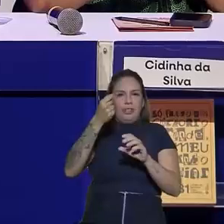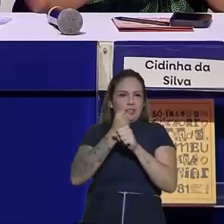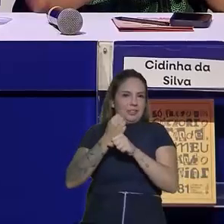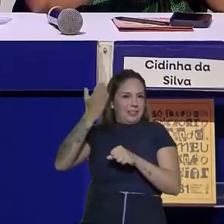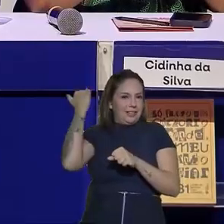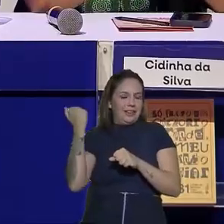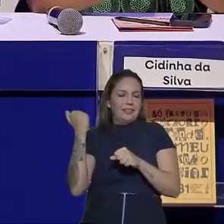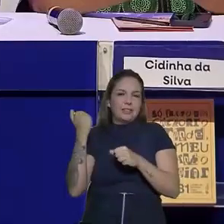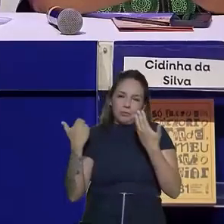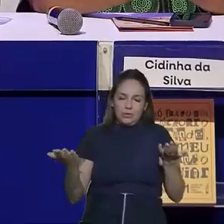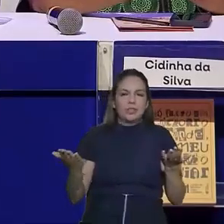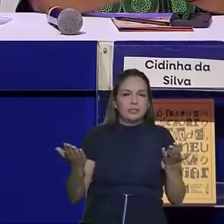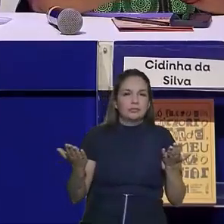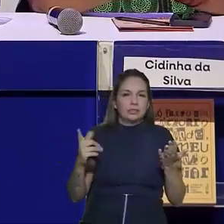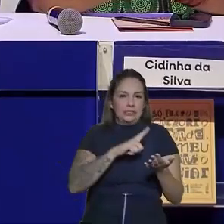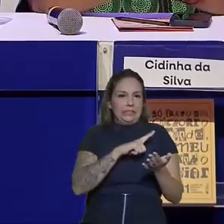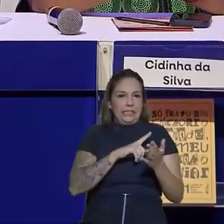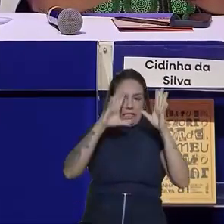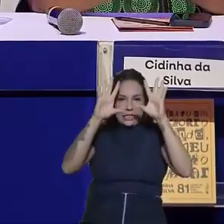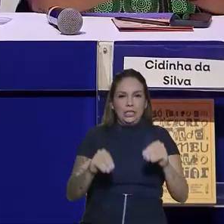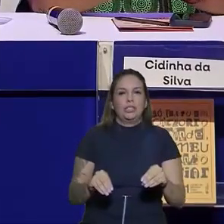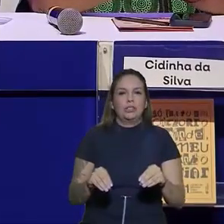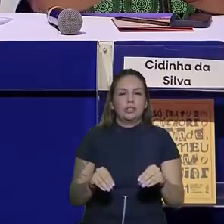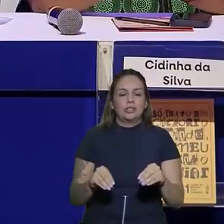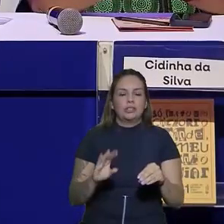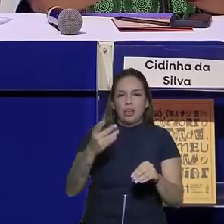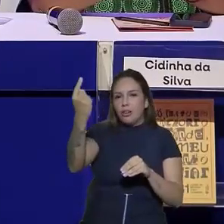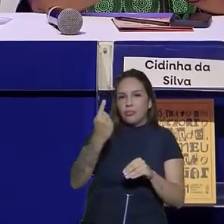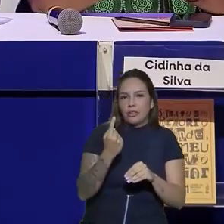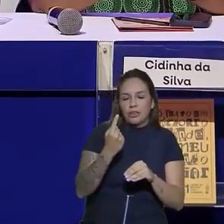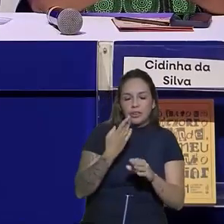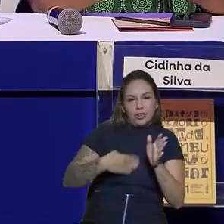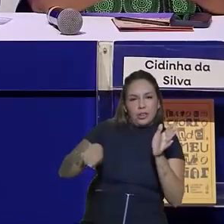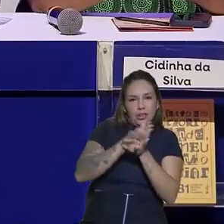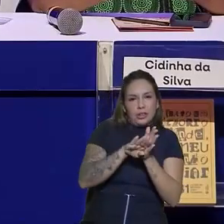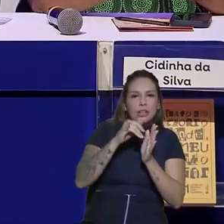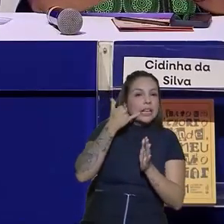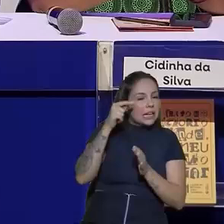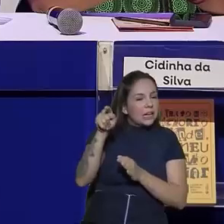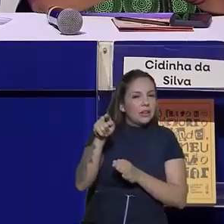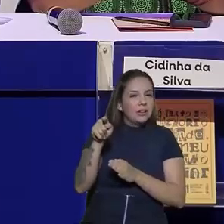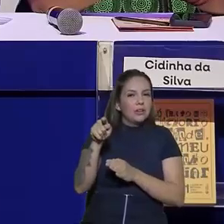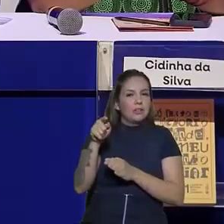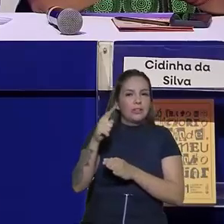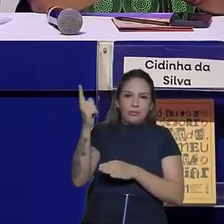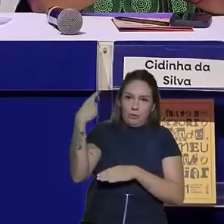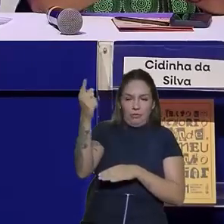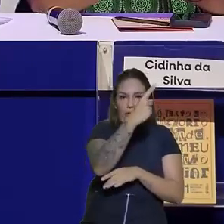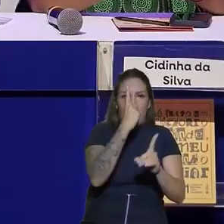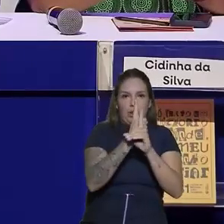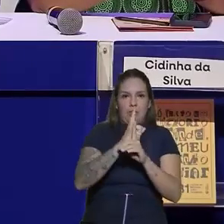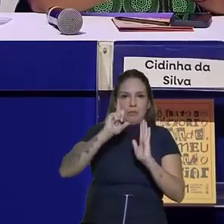anos atrás. Pois é, tenho que desligar, a comissária já veio aqui. Chegando em Tia Lu, te ligo. Apareça lá mais